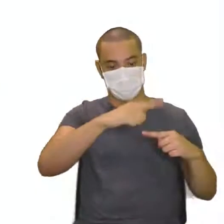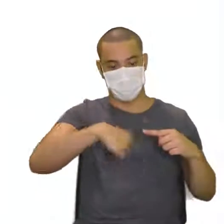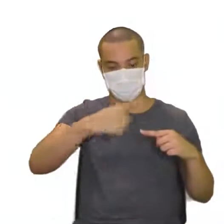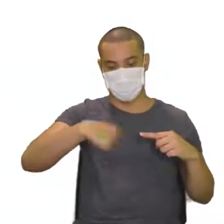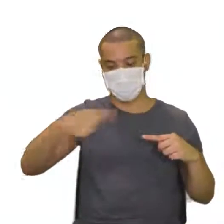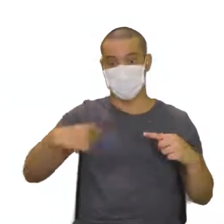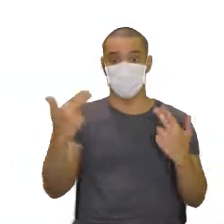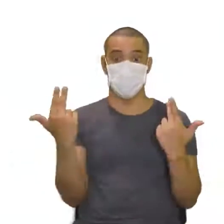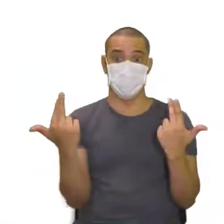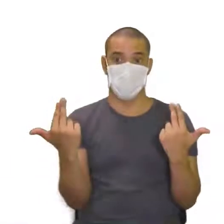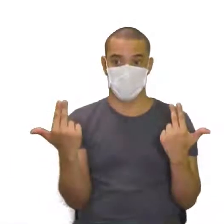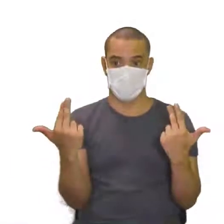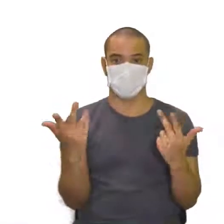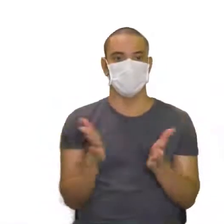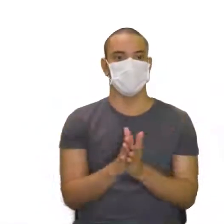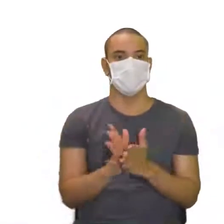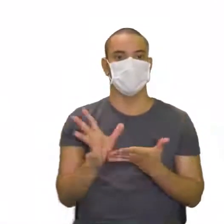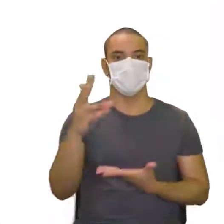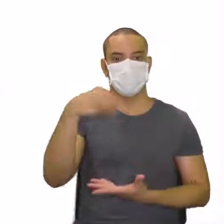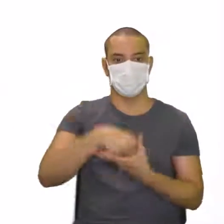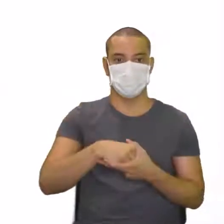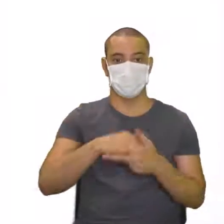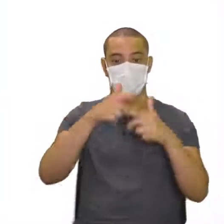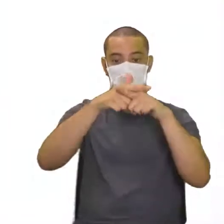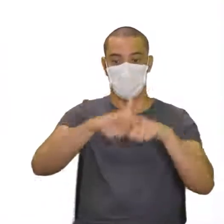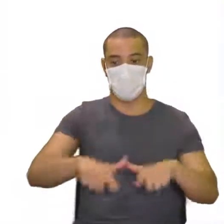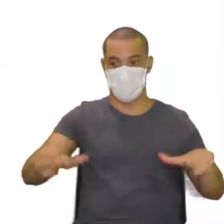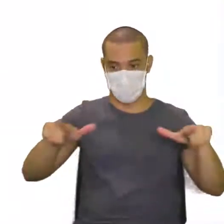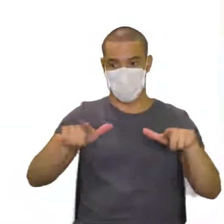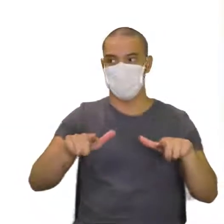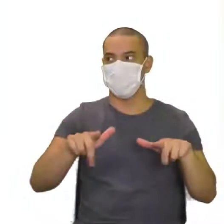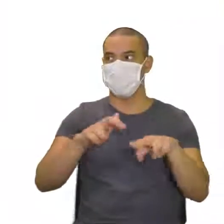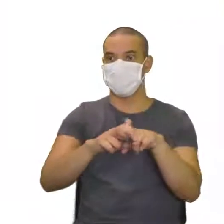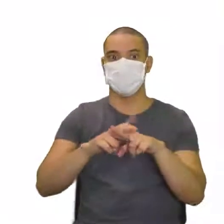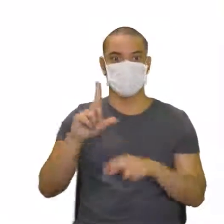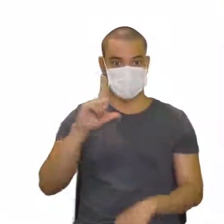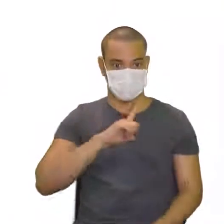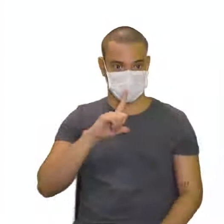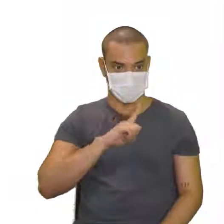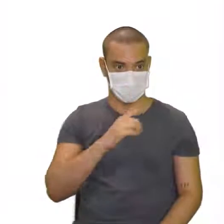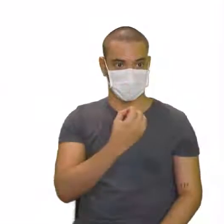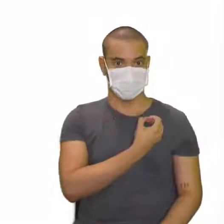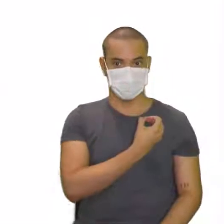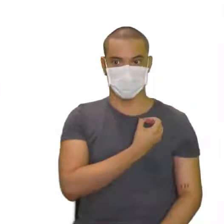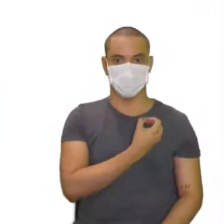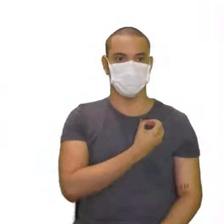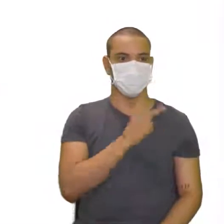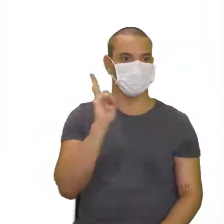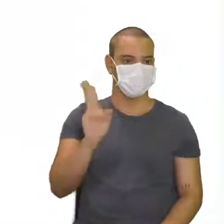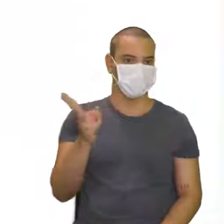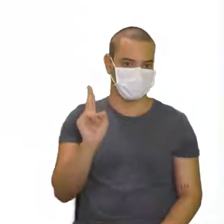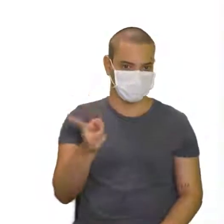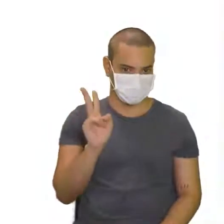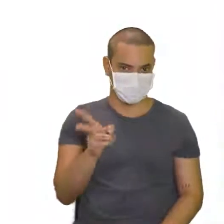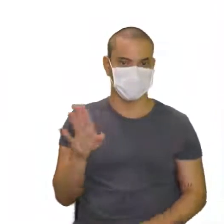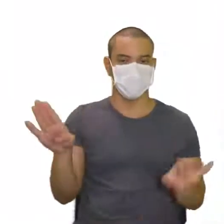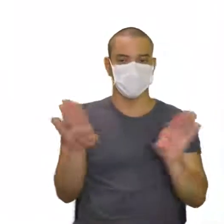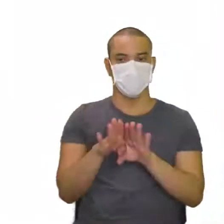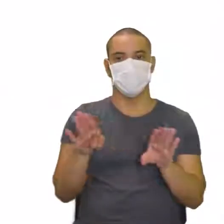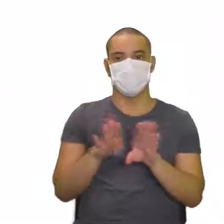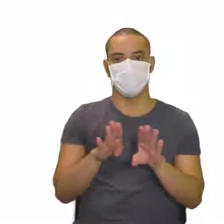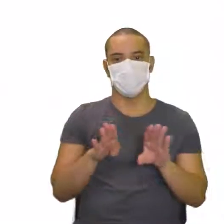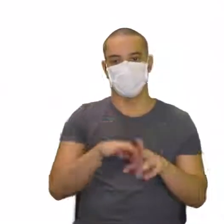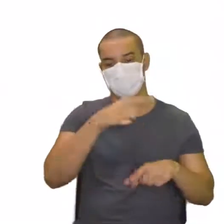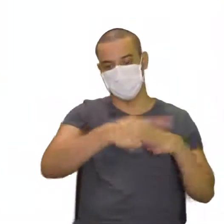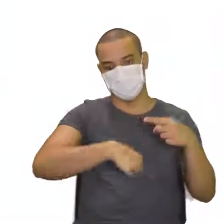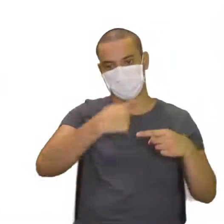idênticas. O interior do solenoide é o vácuo. Está aqui o coeficiente de permeabilidade e está aqui as espiras têm